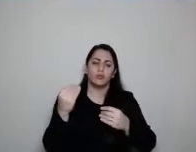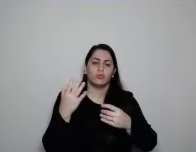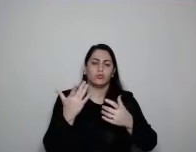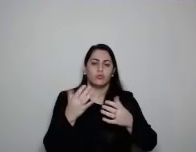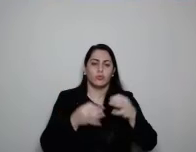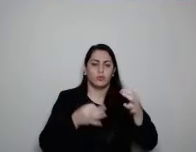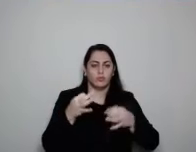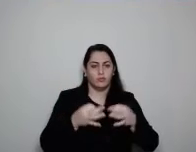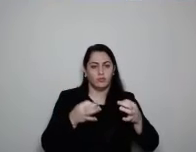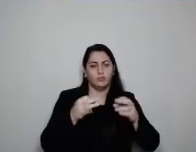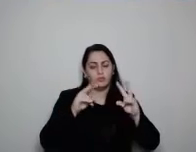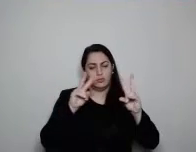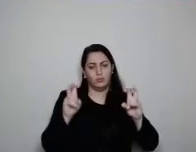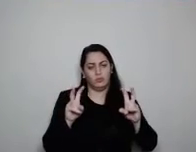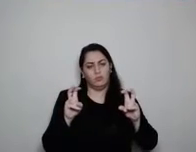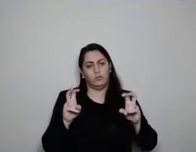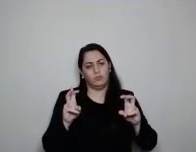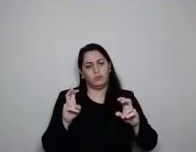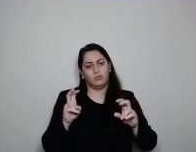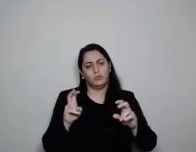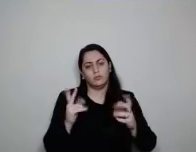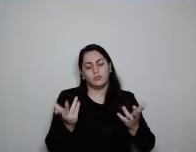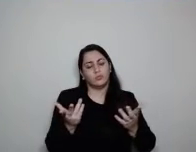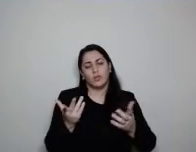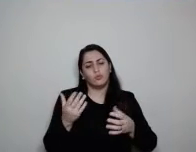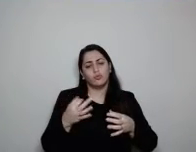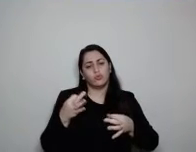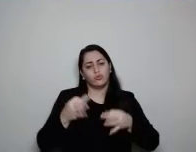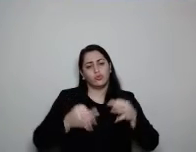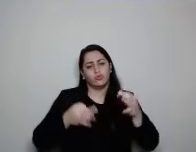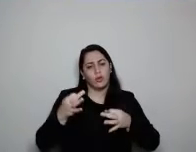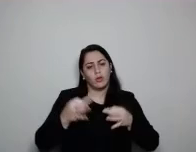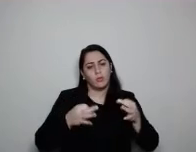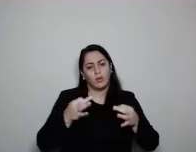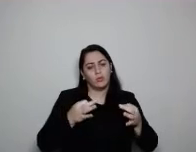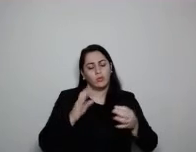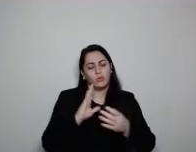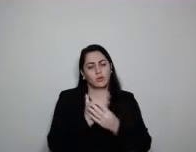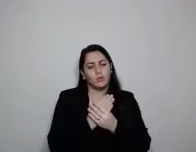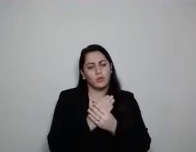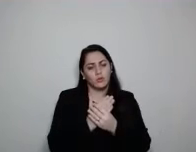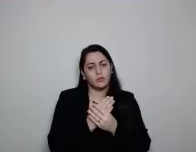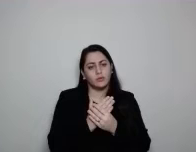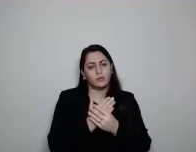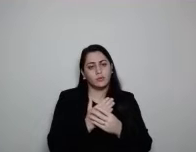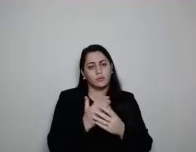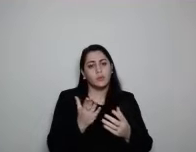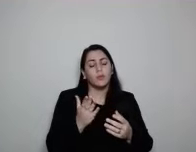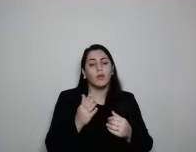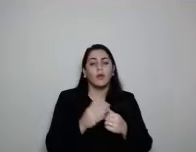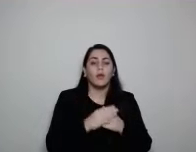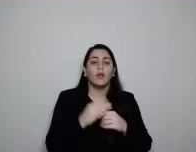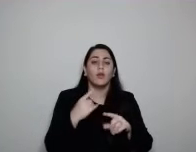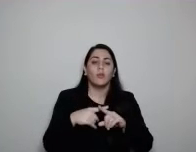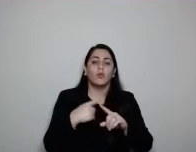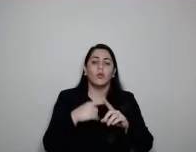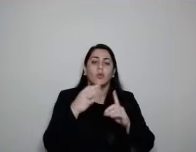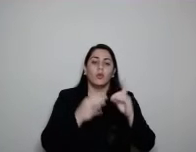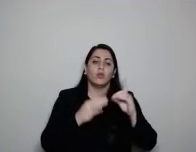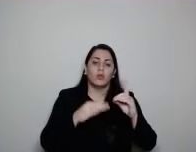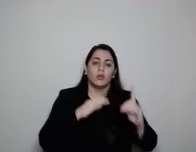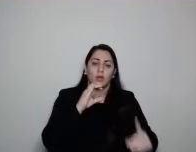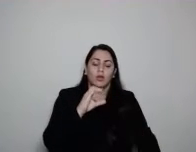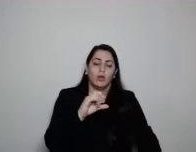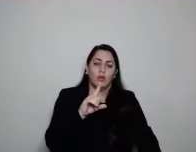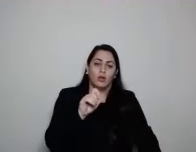dele não está no julgamento do processo, desse processo. Não. Porque o desembargador Cláudio Santos falou que tinha advogado dentro da clínica. Então, eu achei importante.